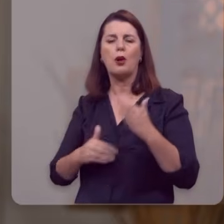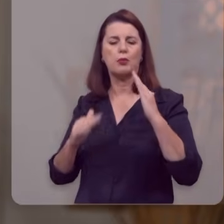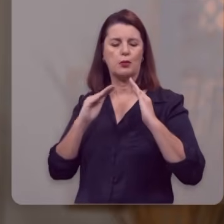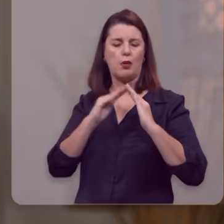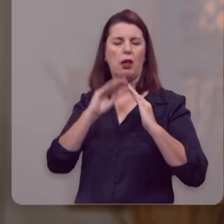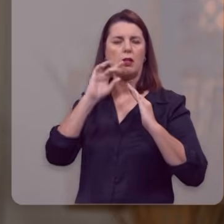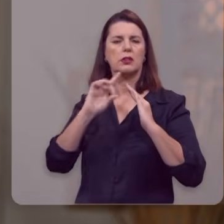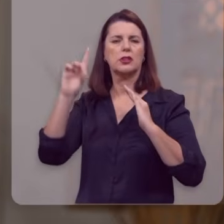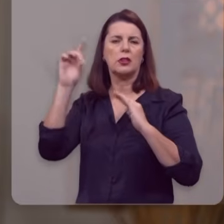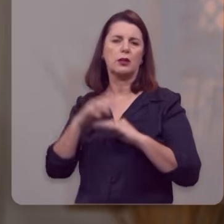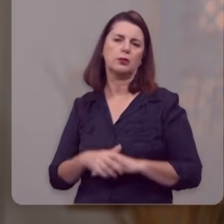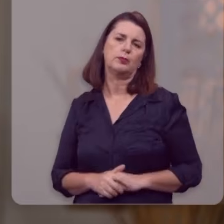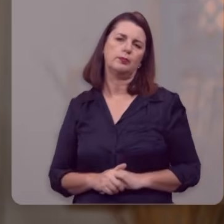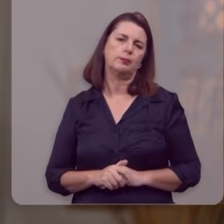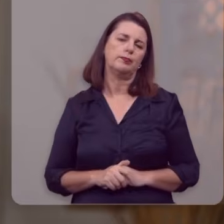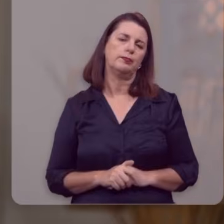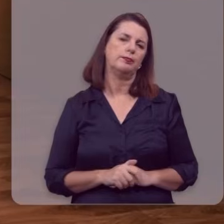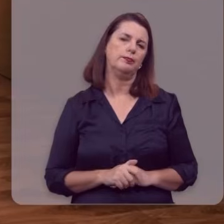de Deus.